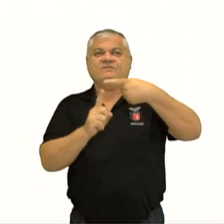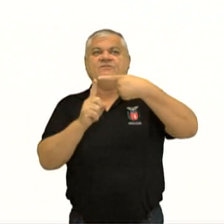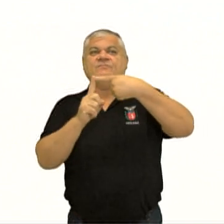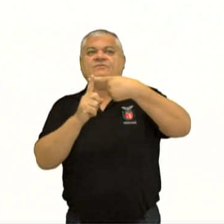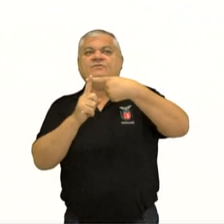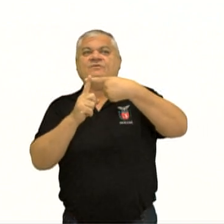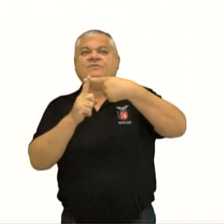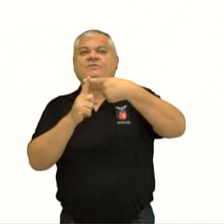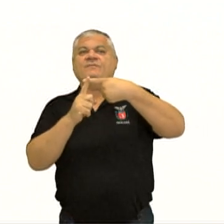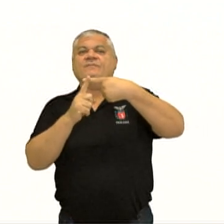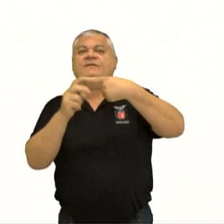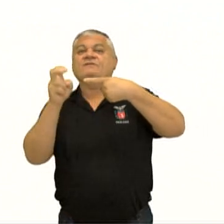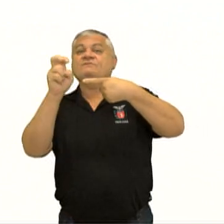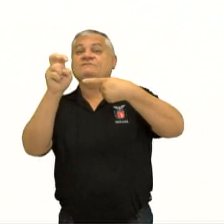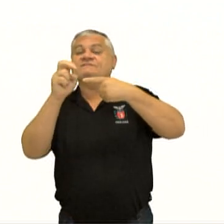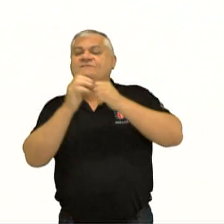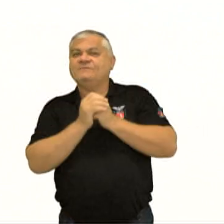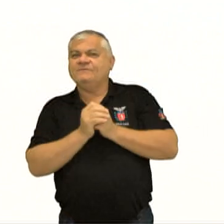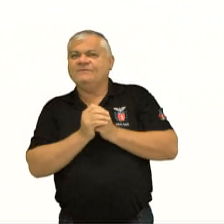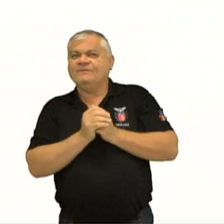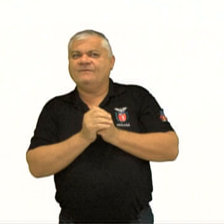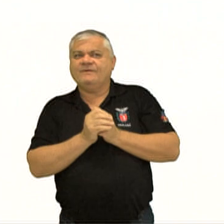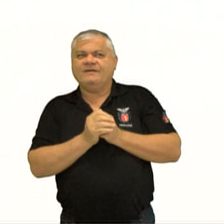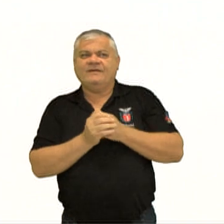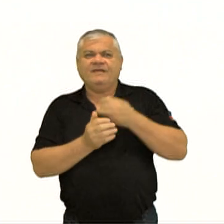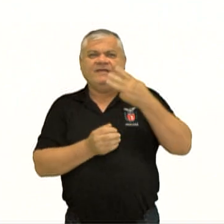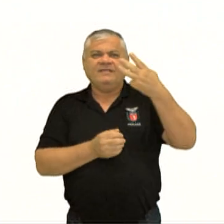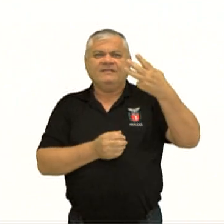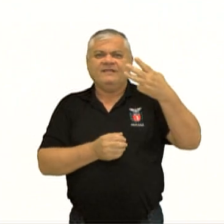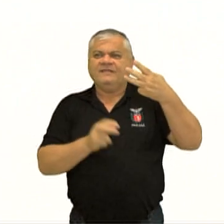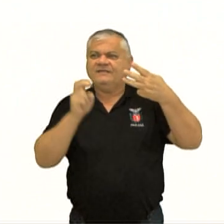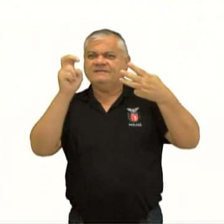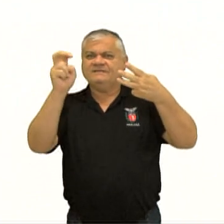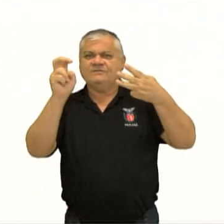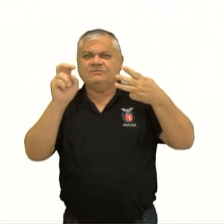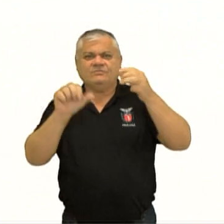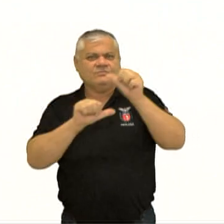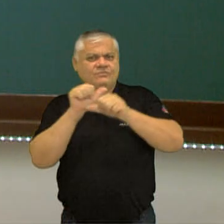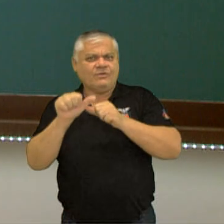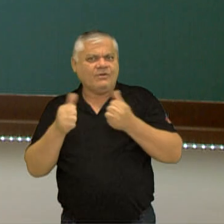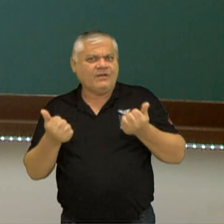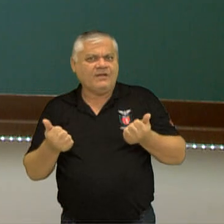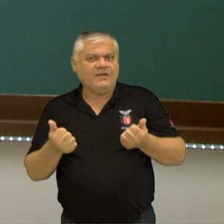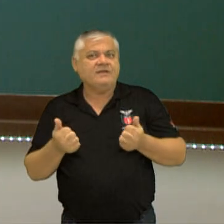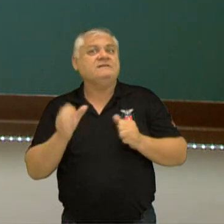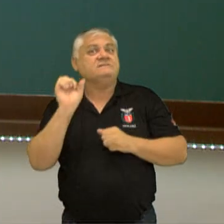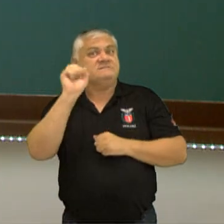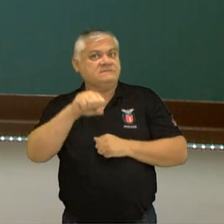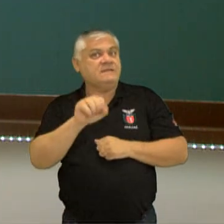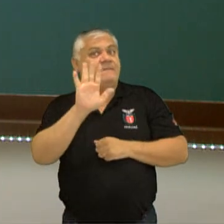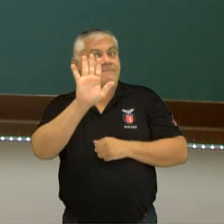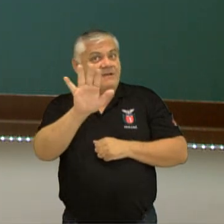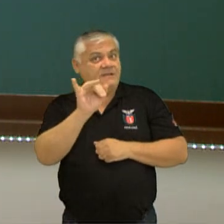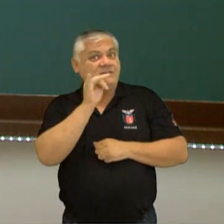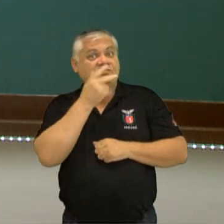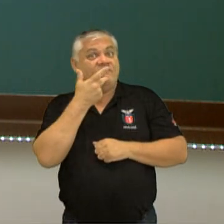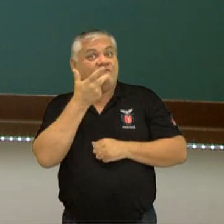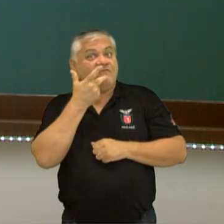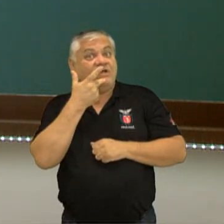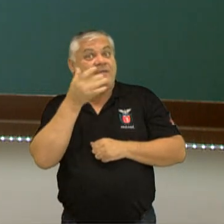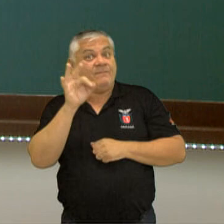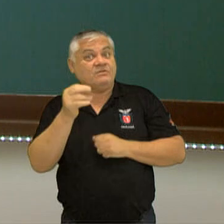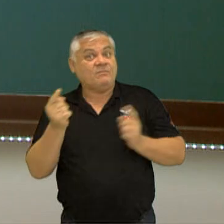por menos 5/4. Professora, mas não é o inverso? Sim, eu disse é o inverso, eu não disse que é